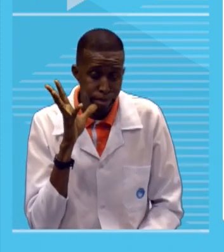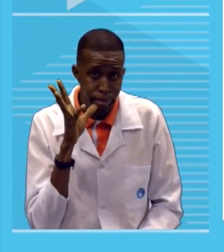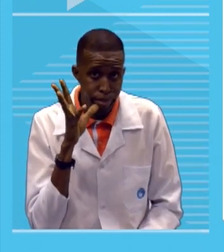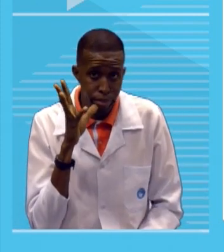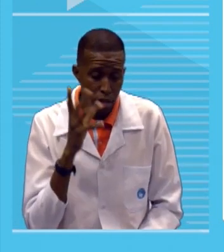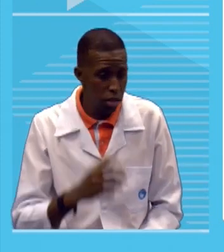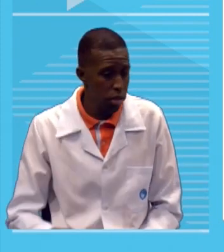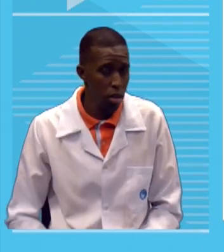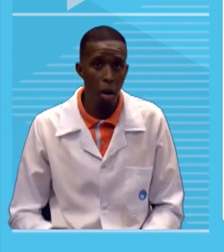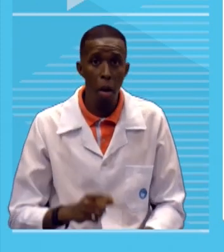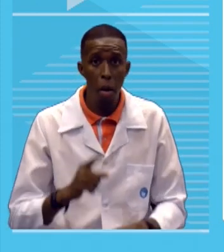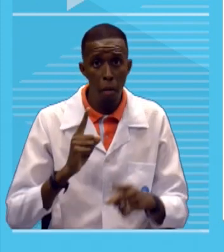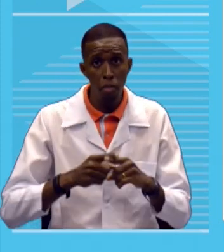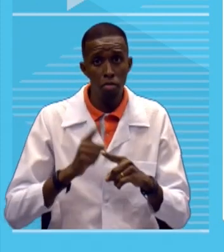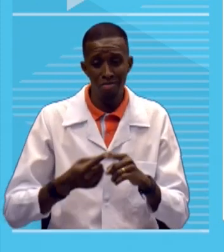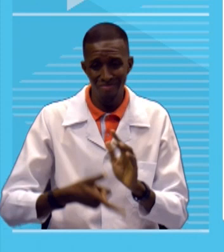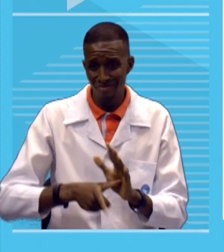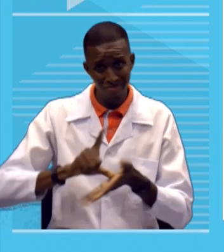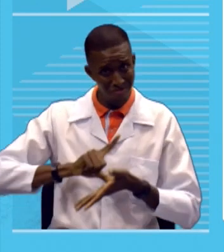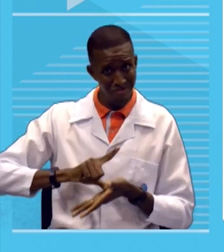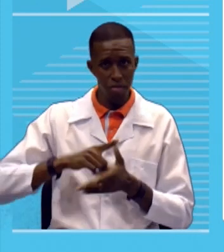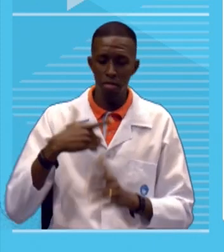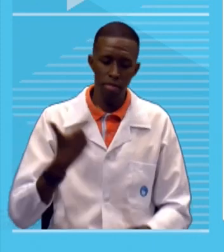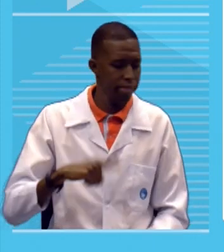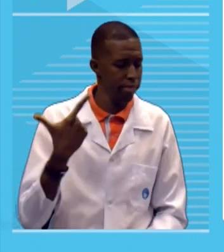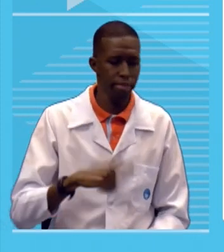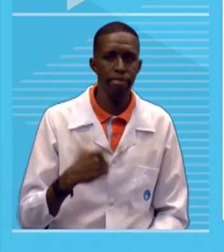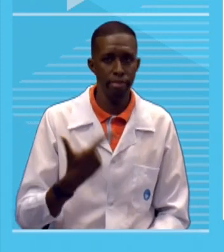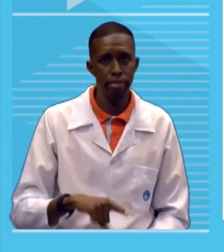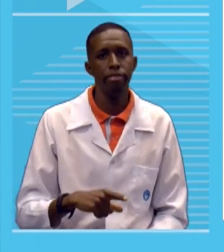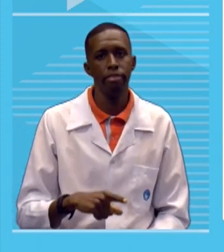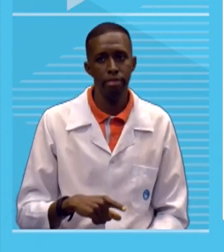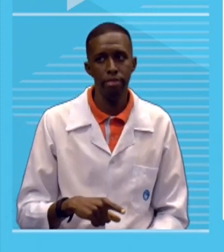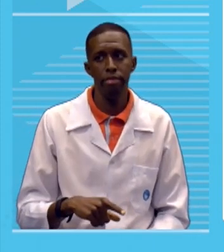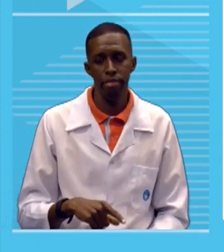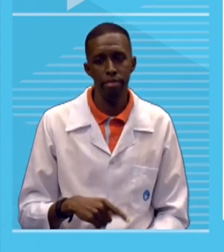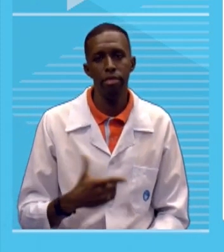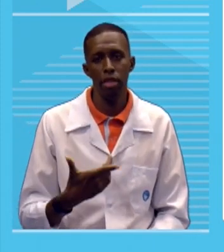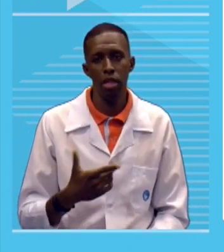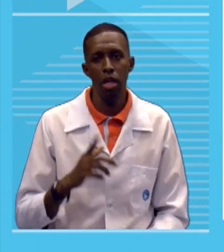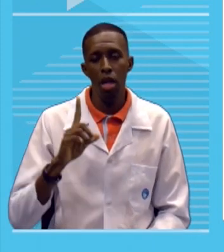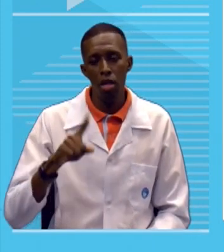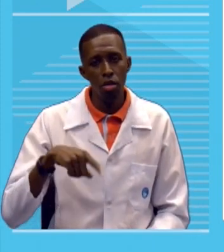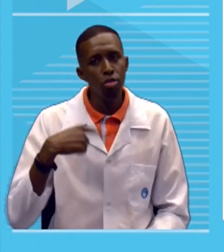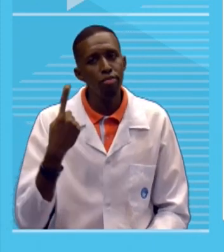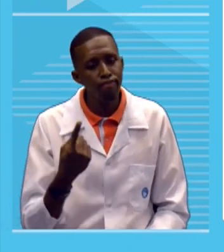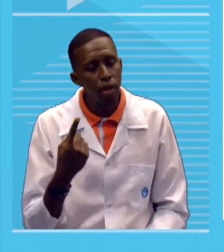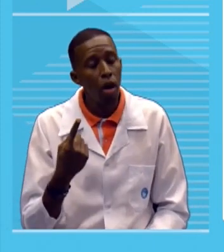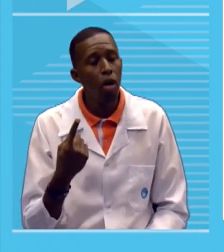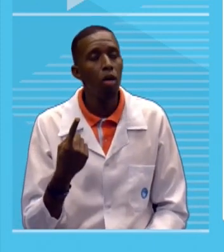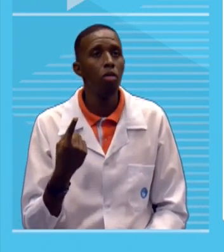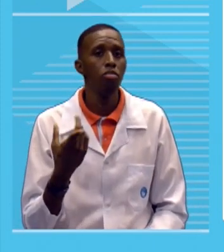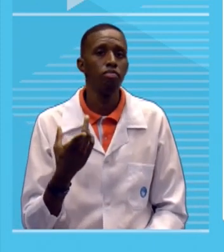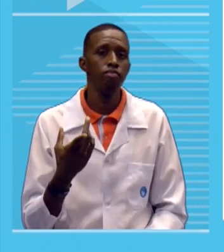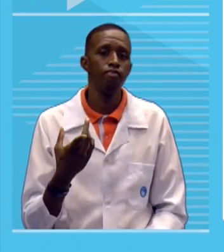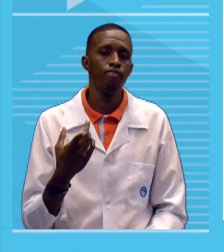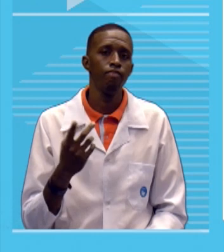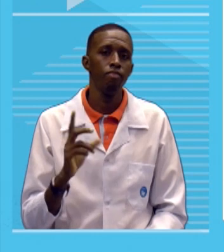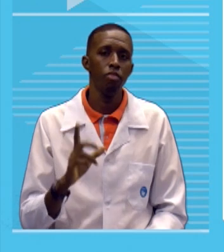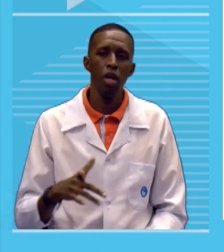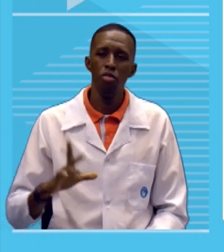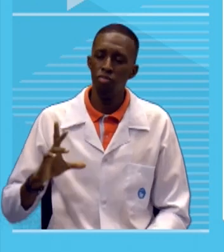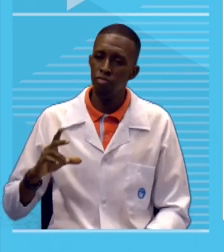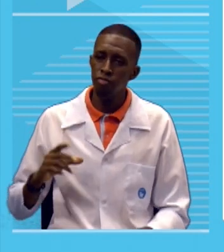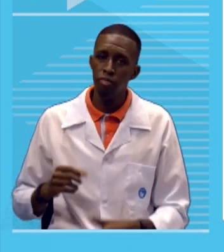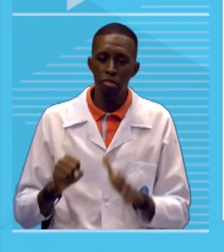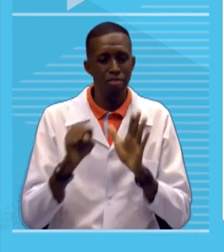próprias. Então é por isso mesmo que demora bastante, porque o Brasil só entra, né, só começa nesse processo de urbanização a